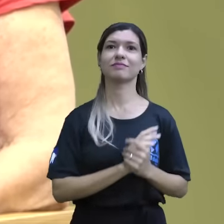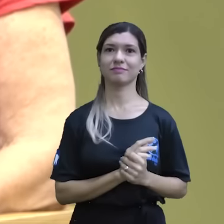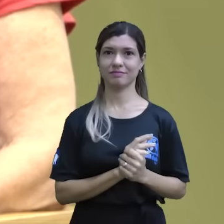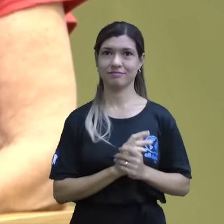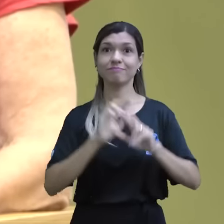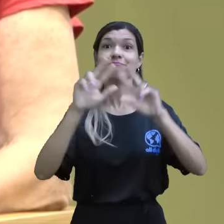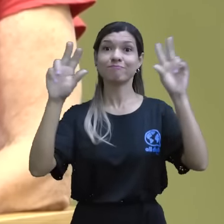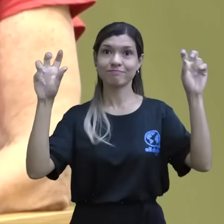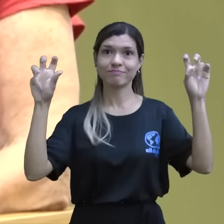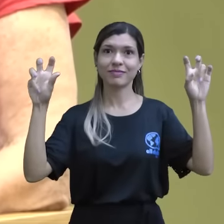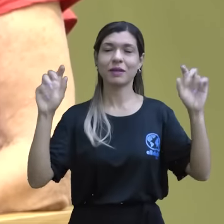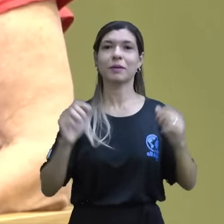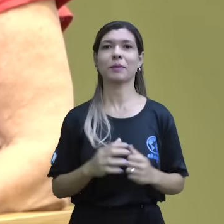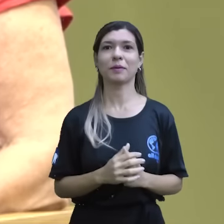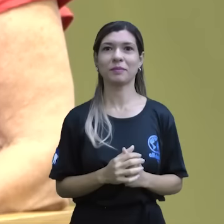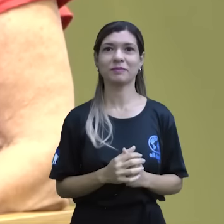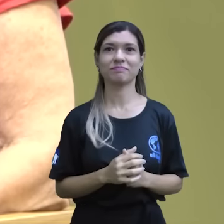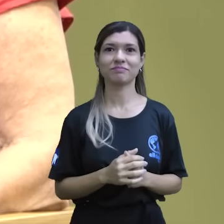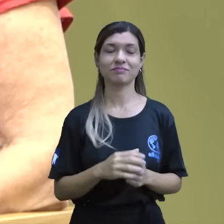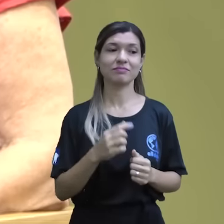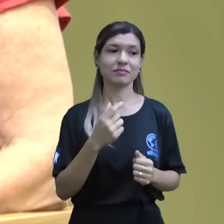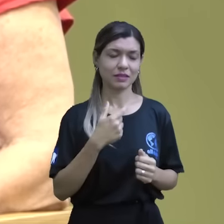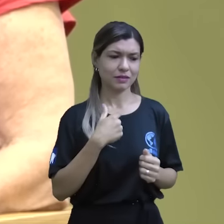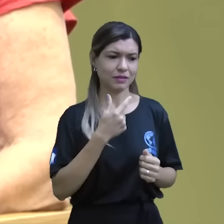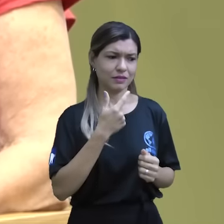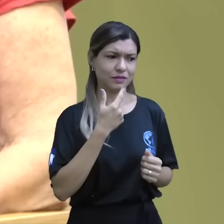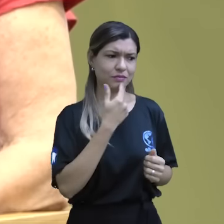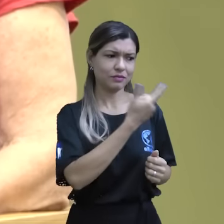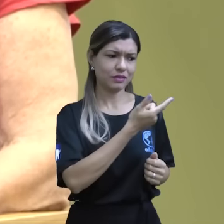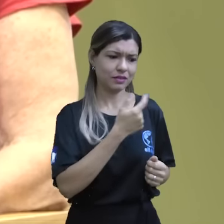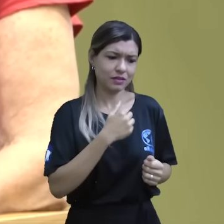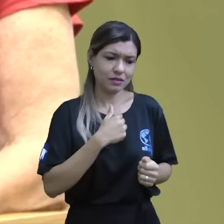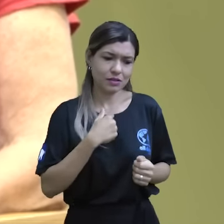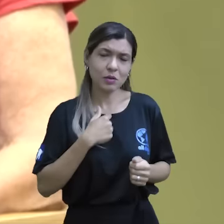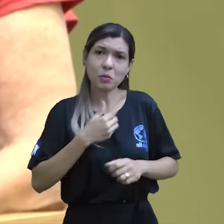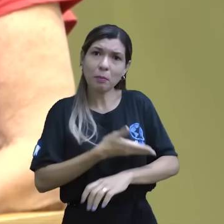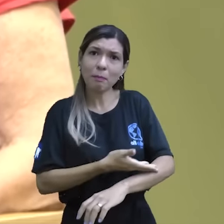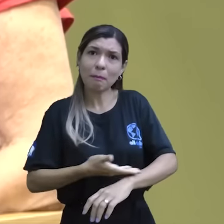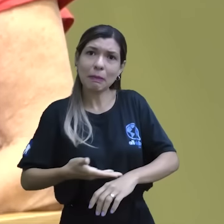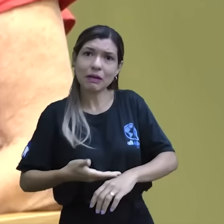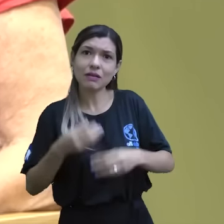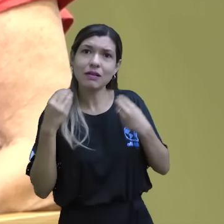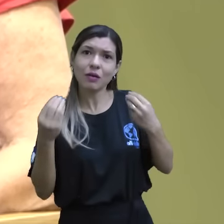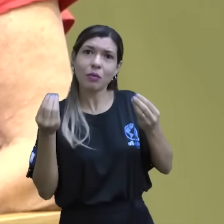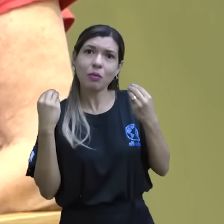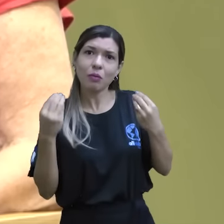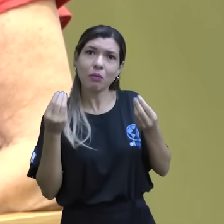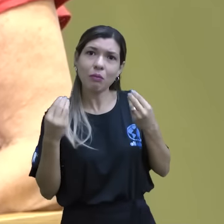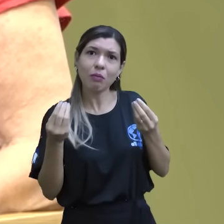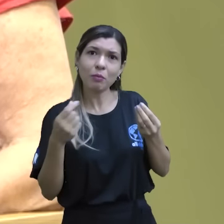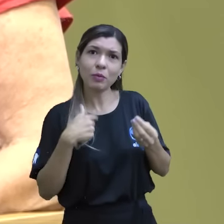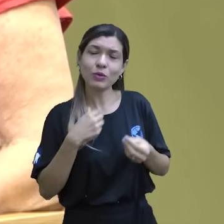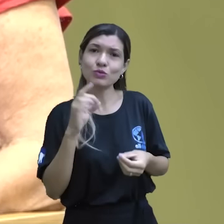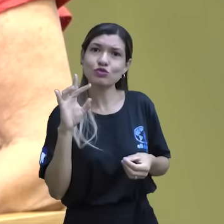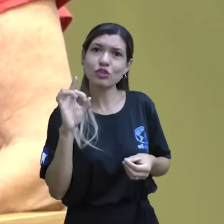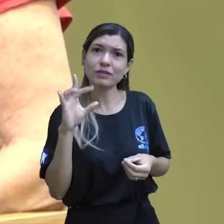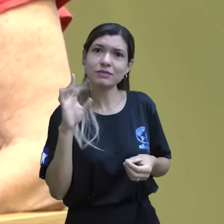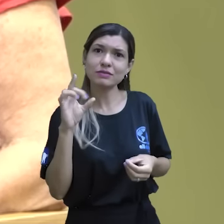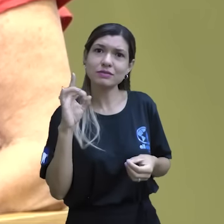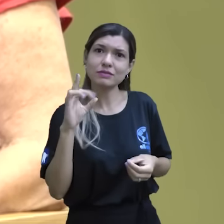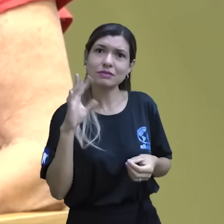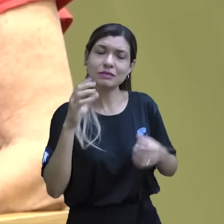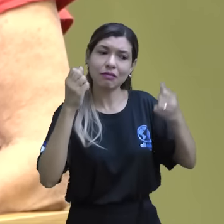E aí, posso chamar alguém? Pode. E aí eu chamei o Gabriel Chagas, que tinha sido me orientando do